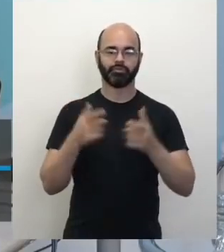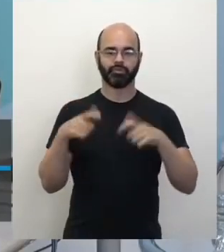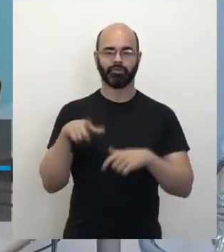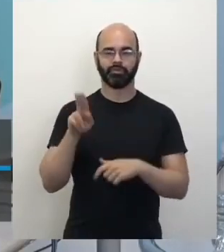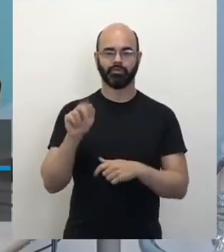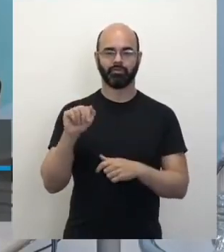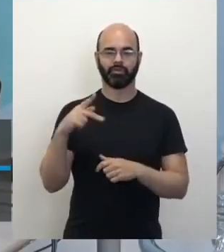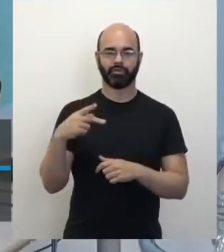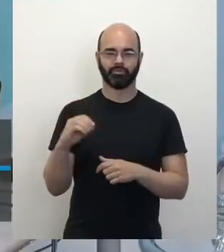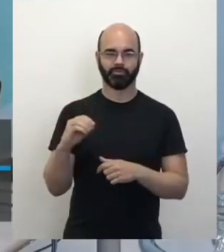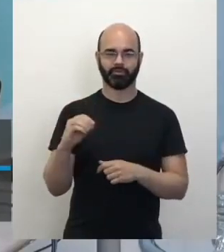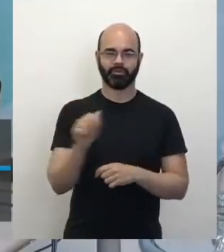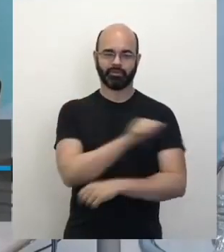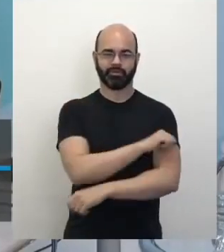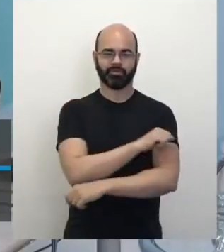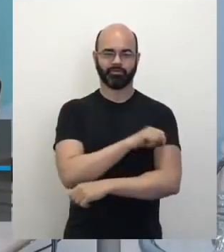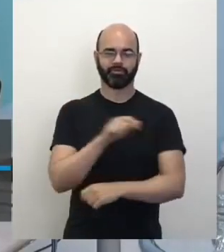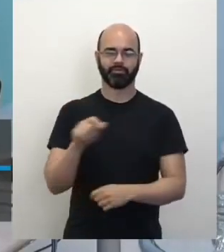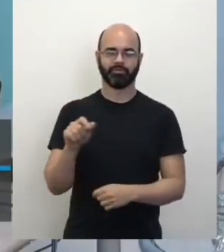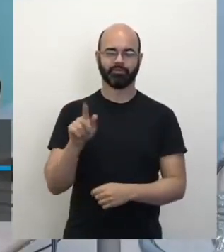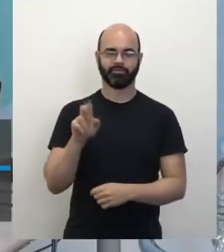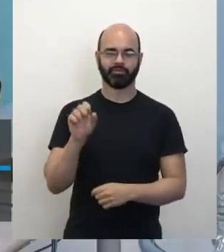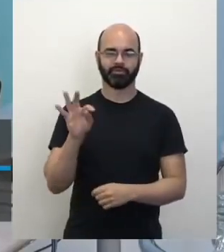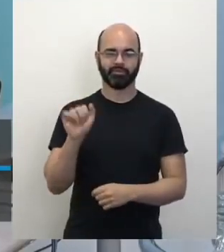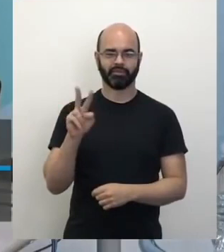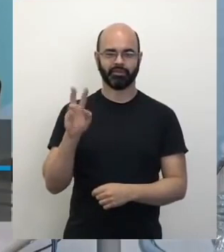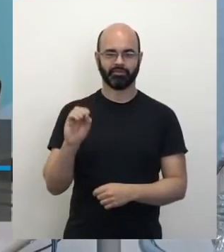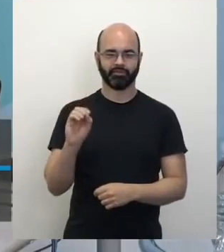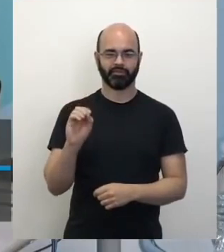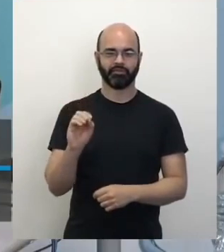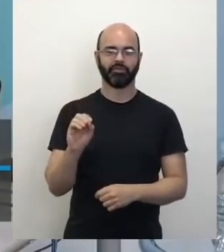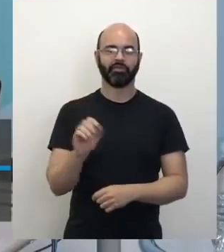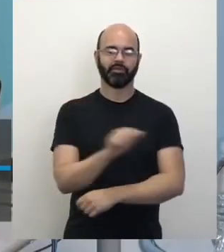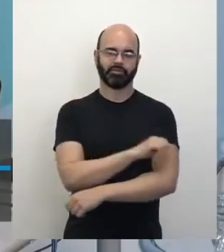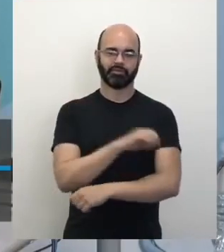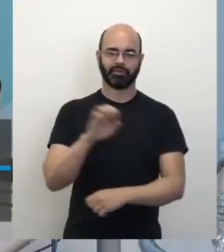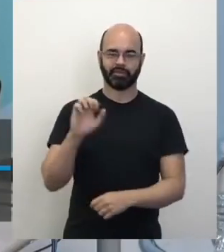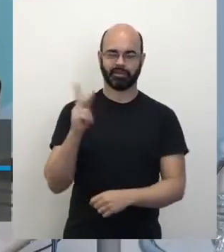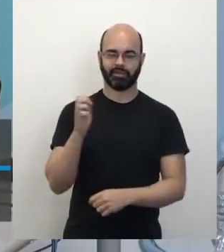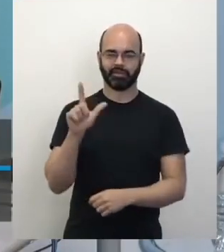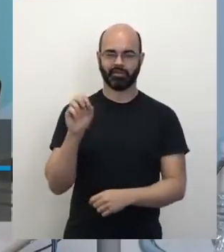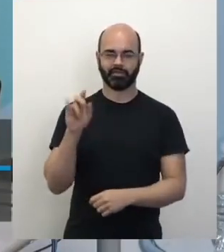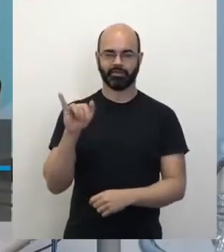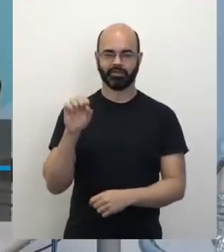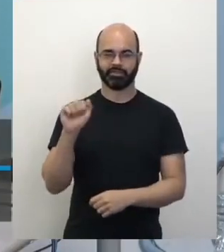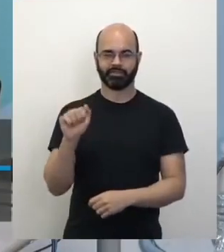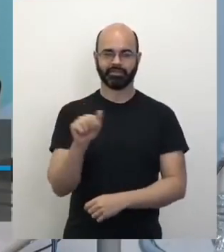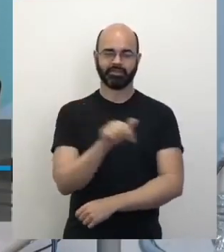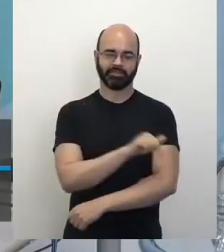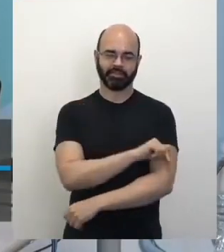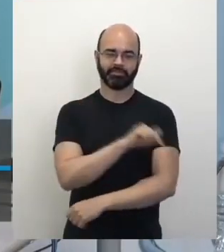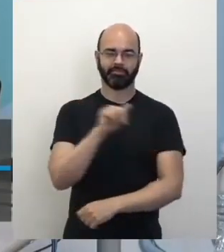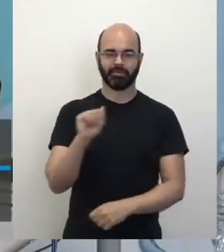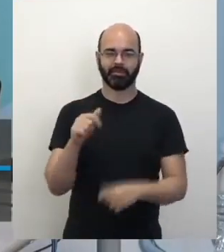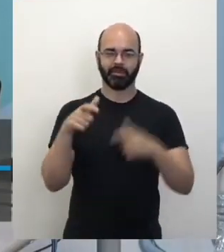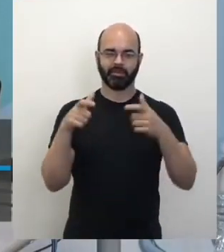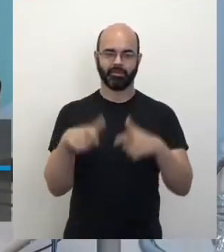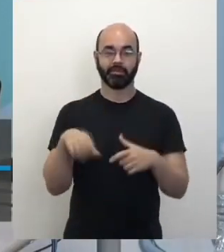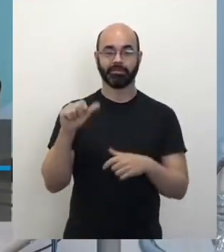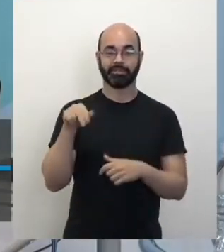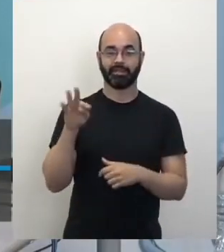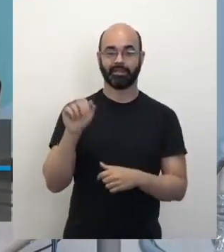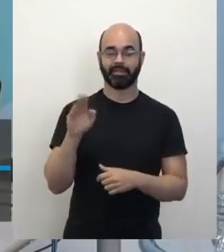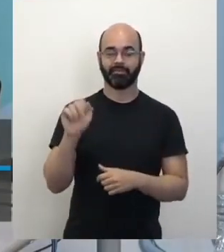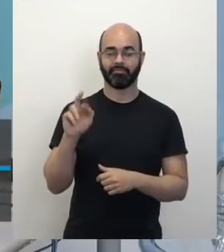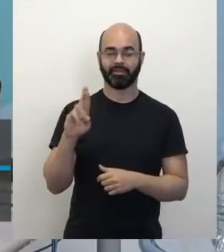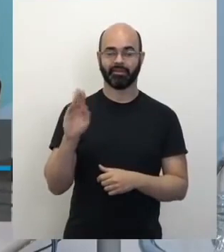aluno Gustavo, também respondendo corretamente, a aluna Heloísa Matos, do 7º A da PEI Antônio Matarazzo, de Santa